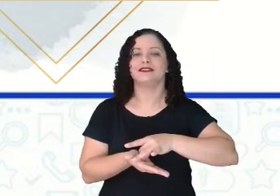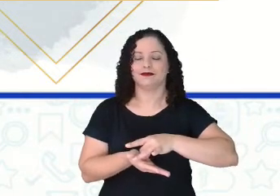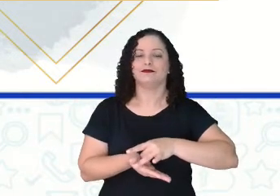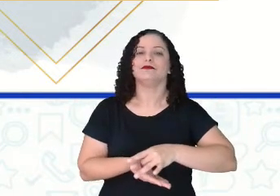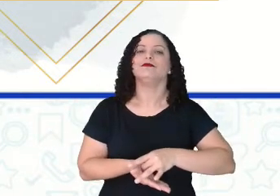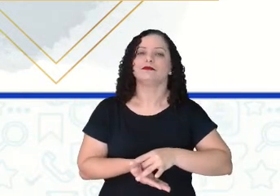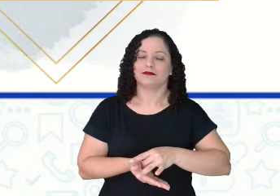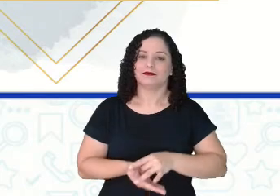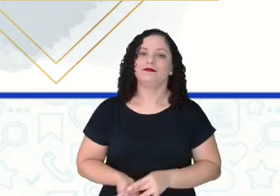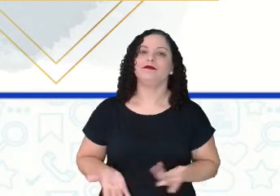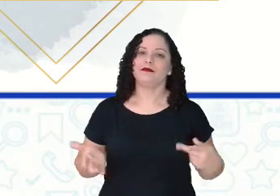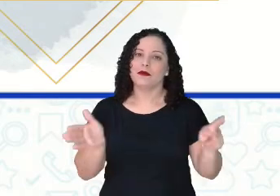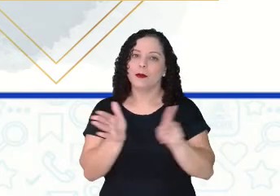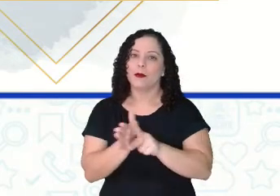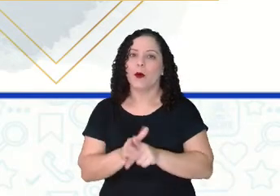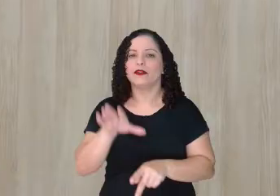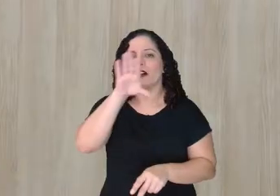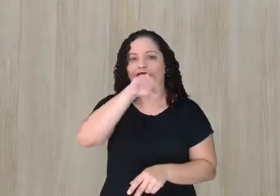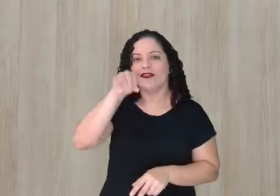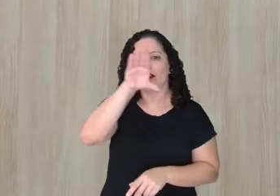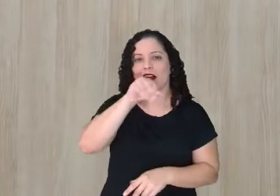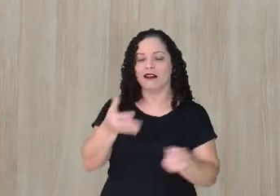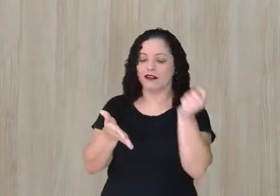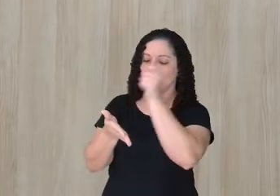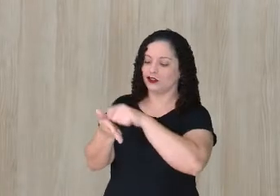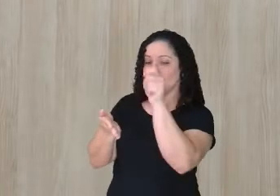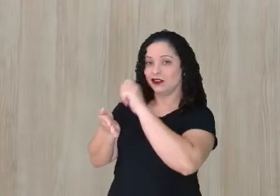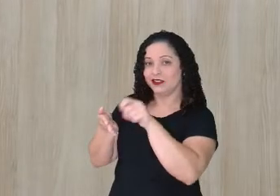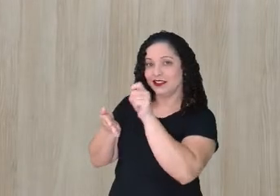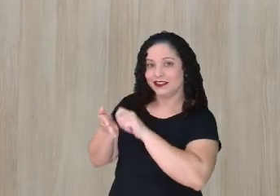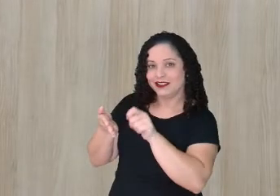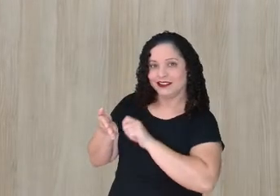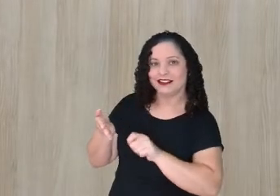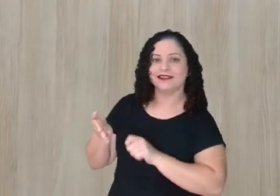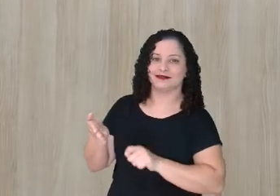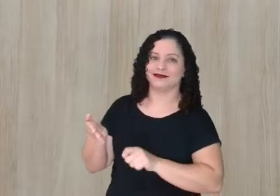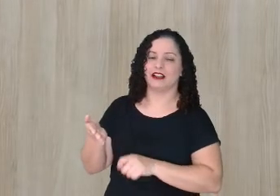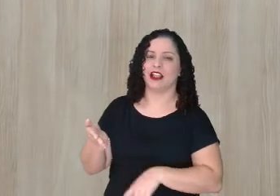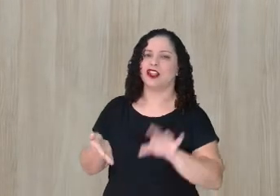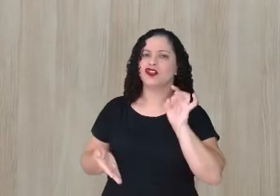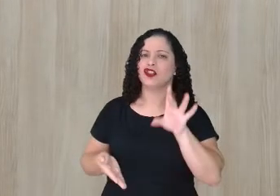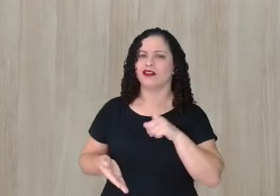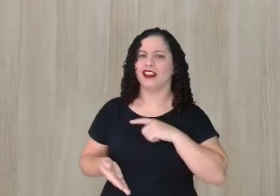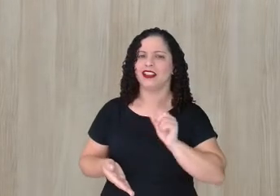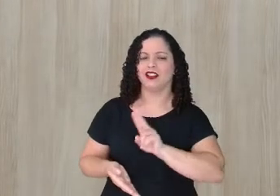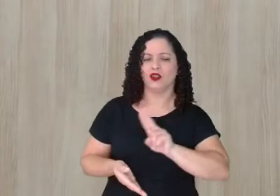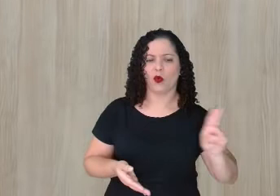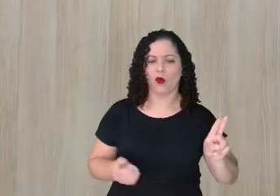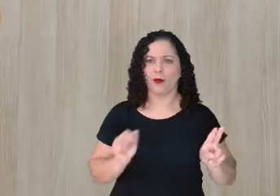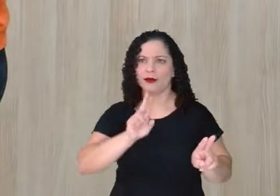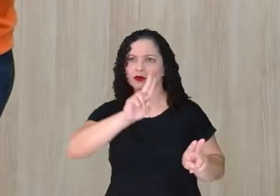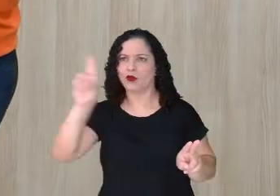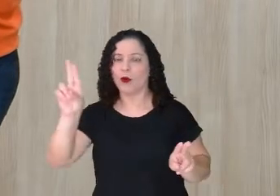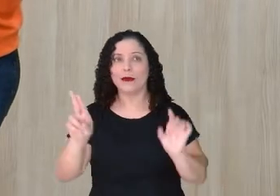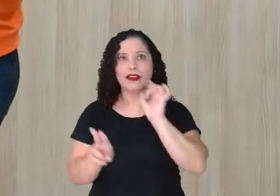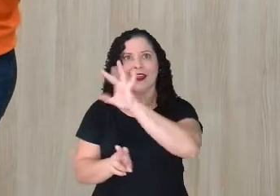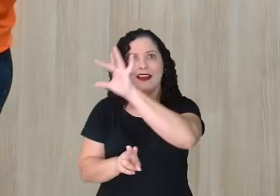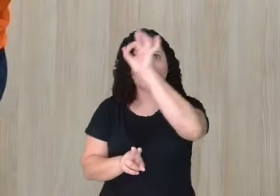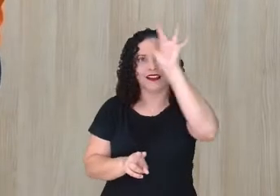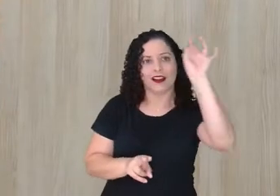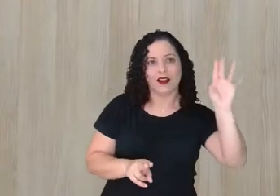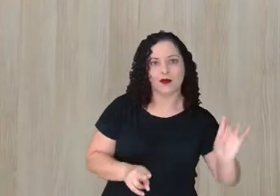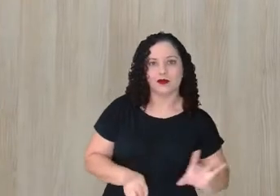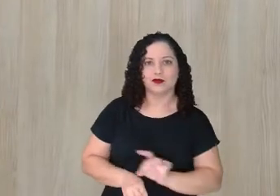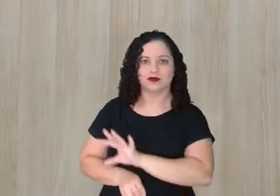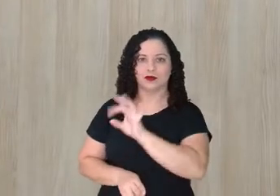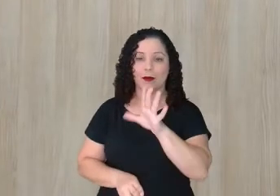permeando a nossa fala, a nossa escrita. Só tem nomes, não é, dado por teóricos